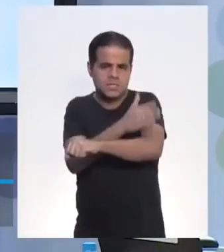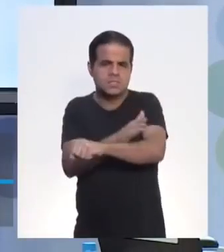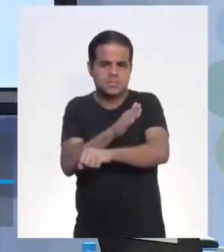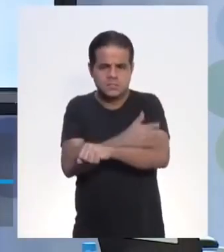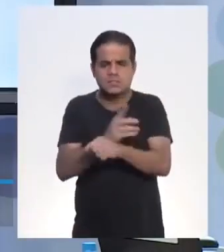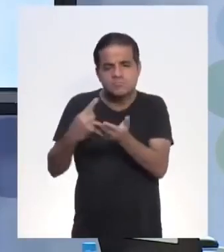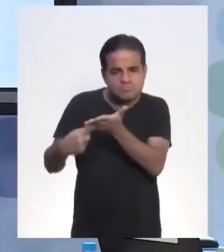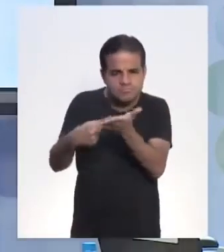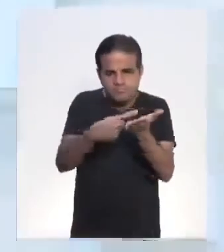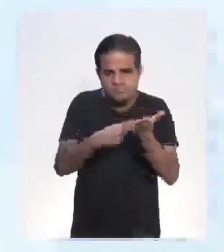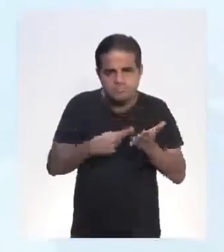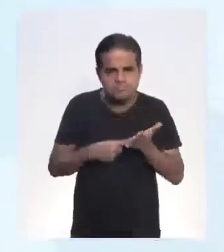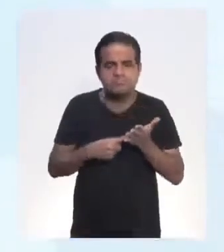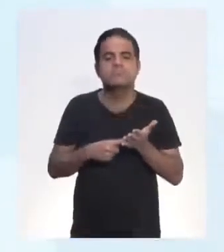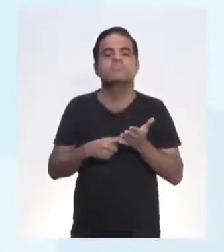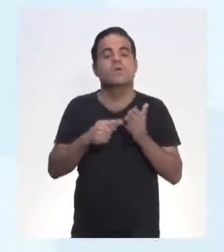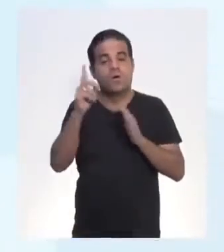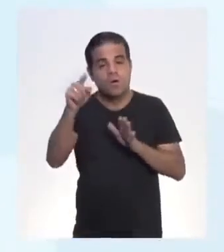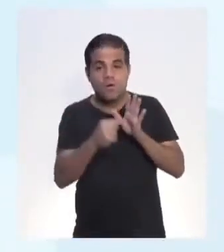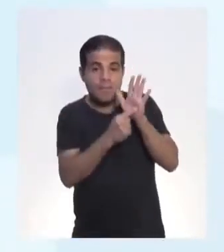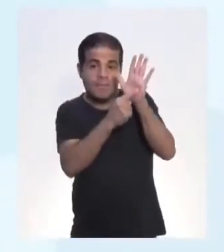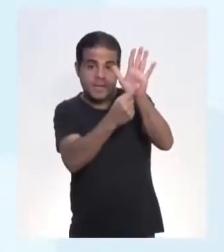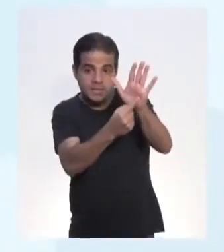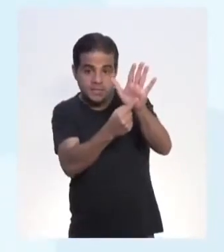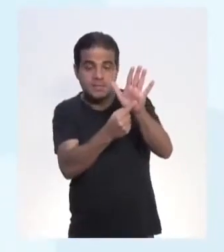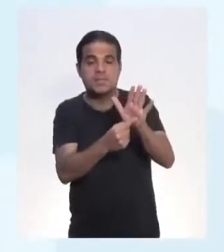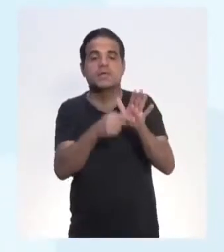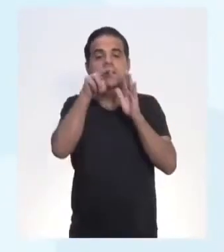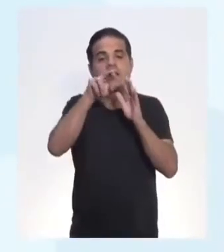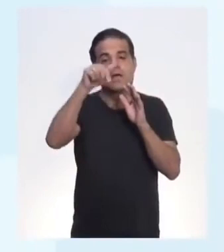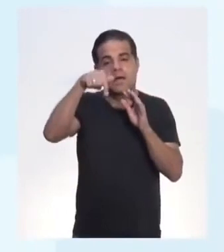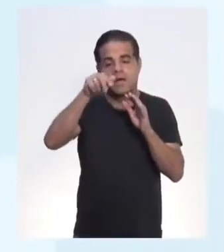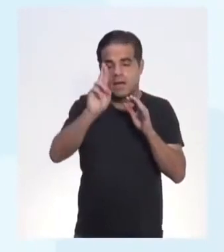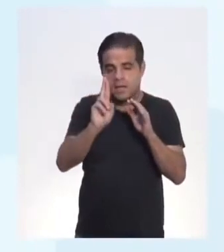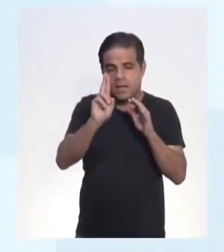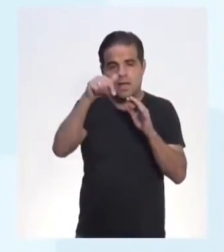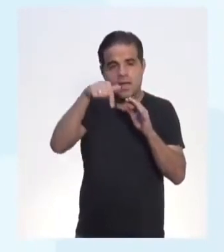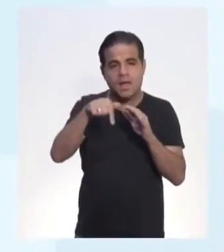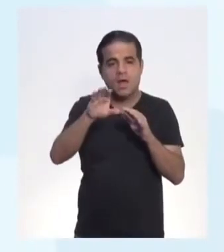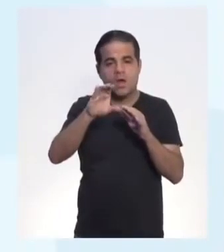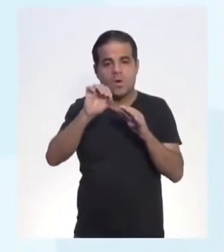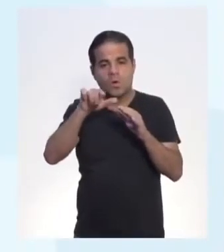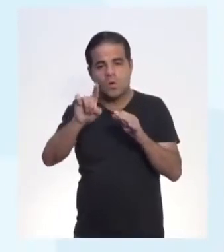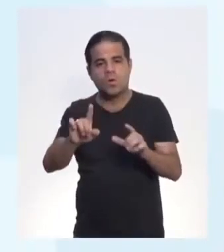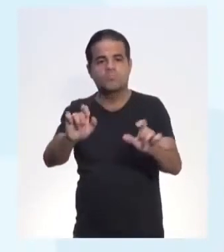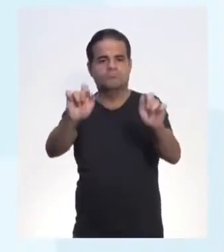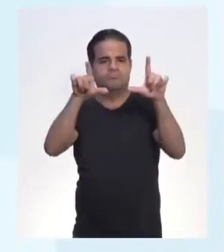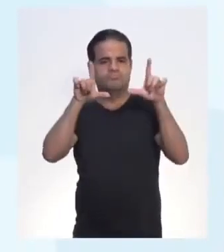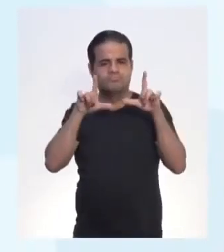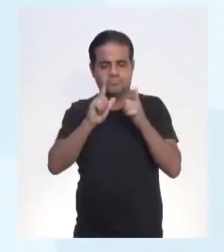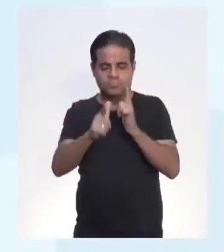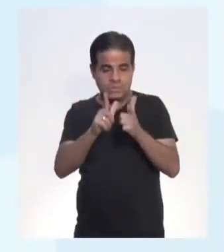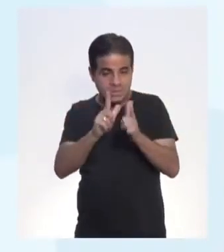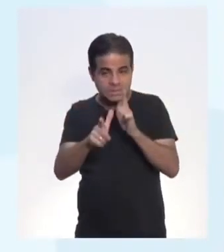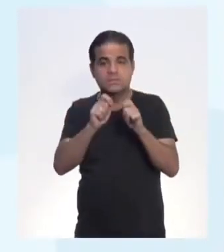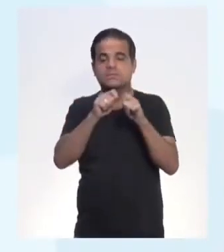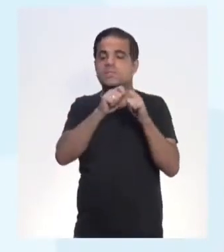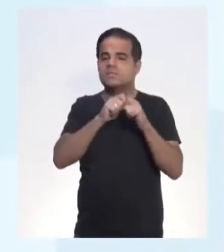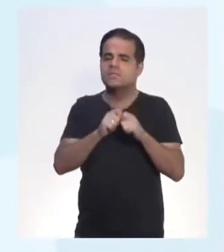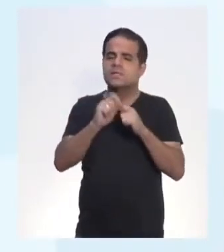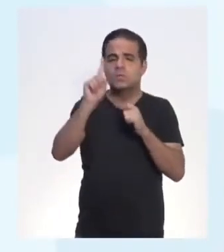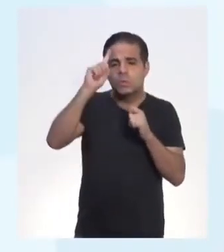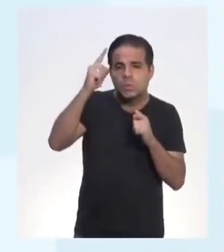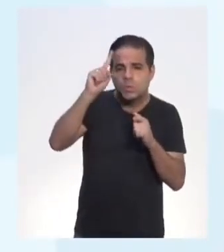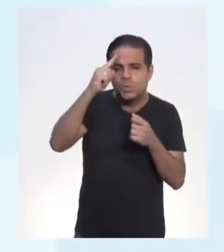Combinado então vai aparecer na tela para vocês o QR Code o link né o site para poder fazer